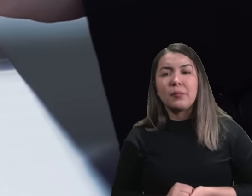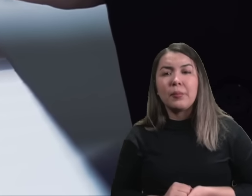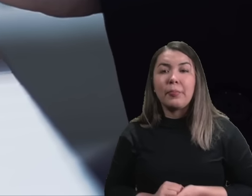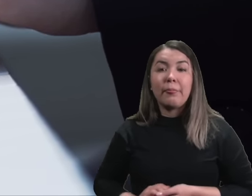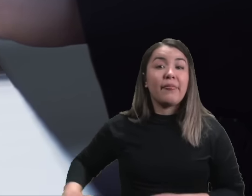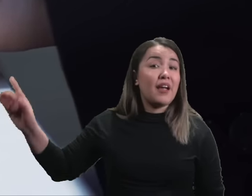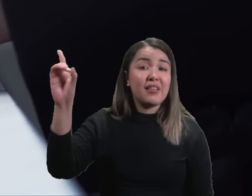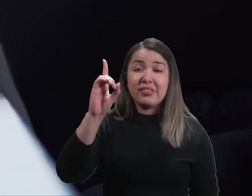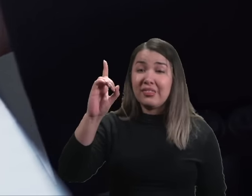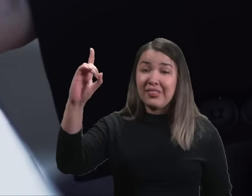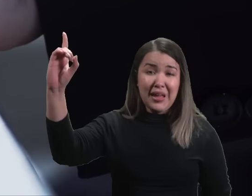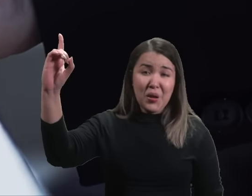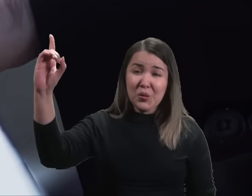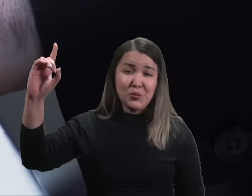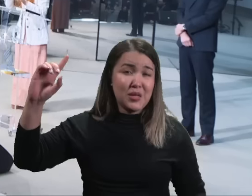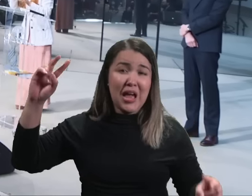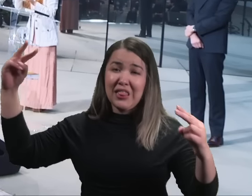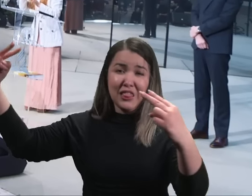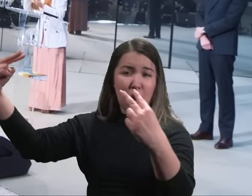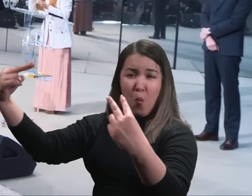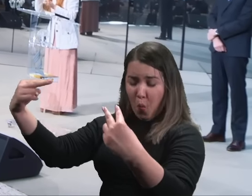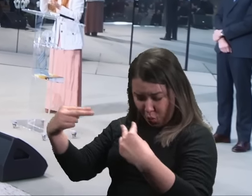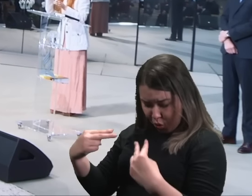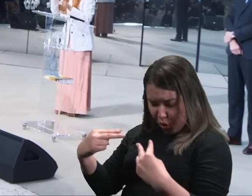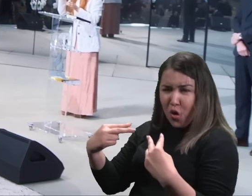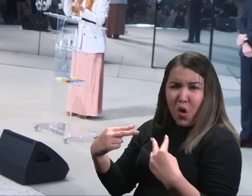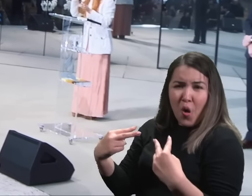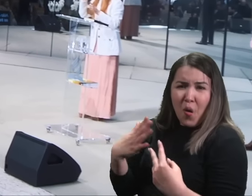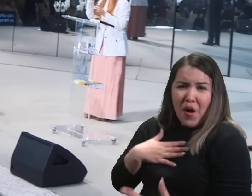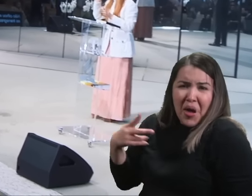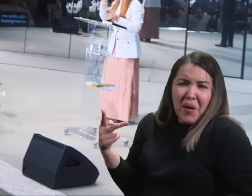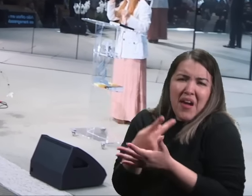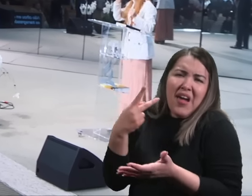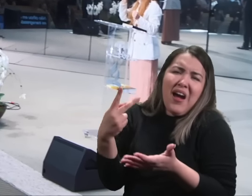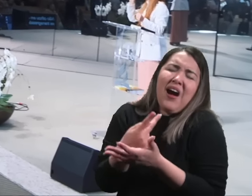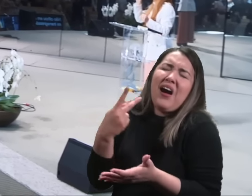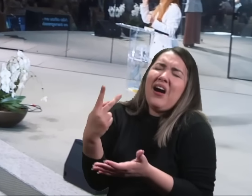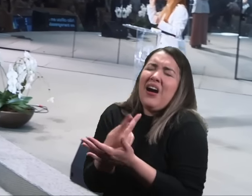escuridão não olhou em mim